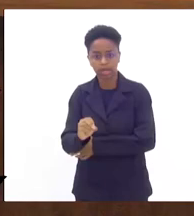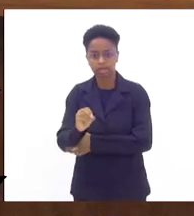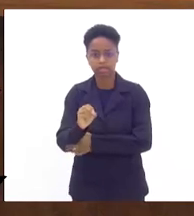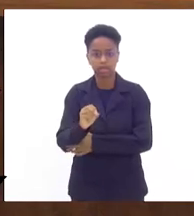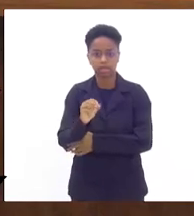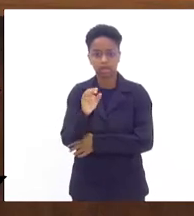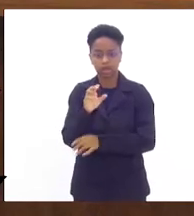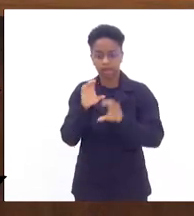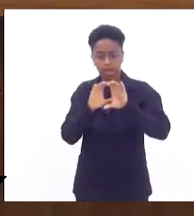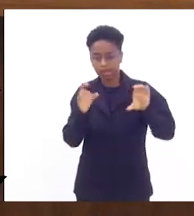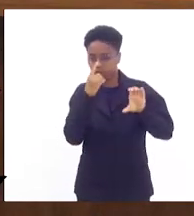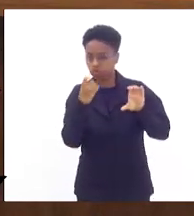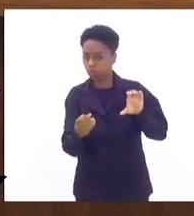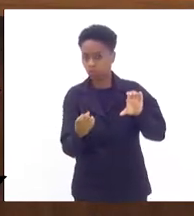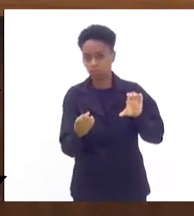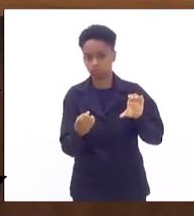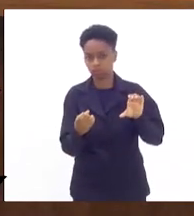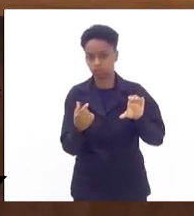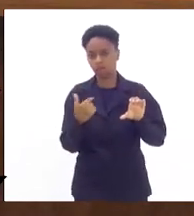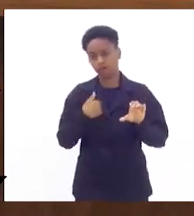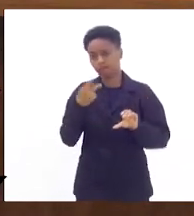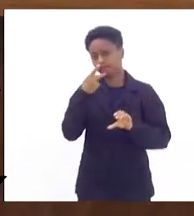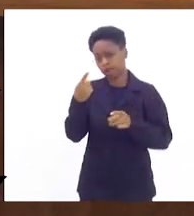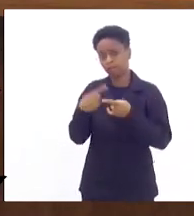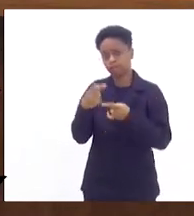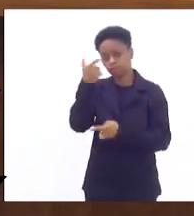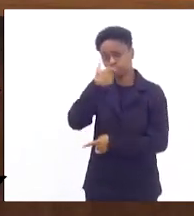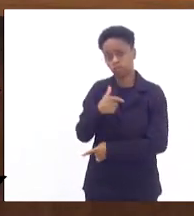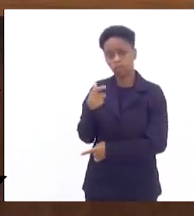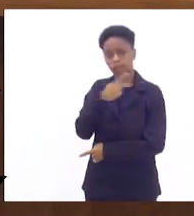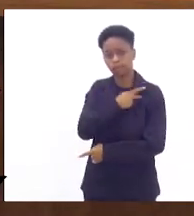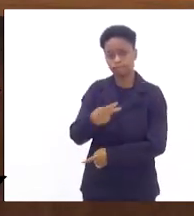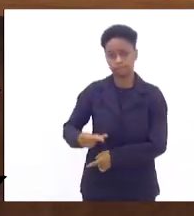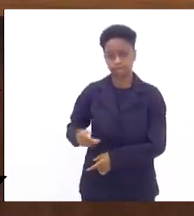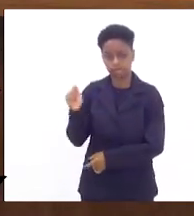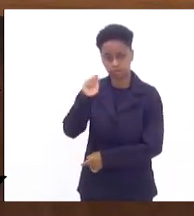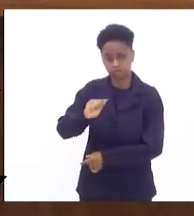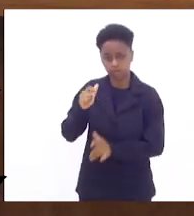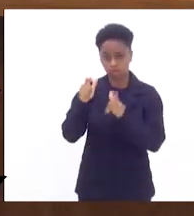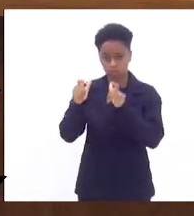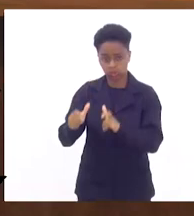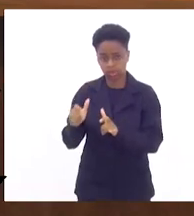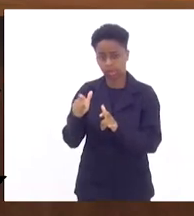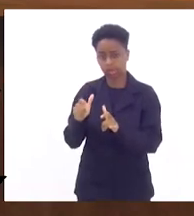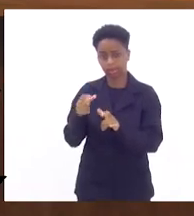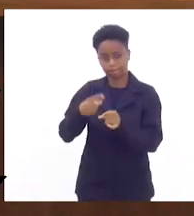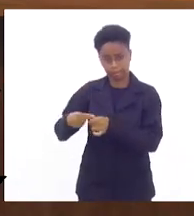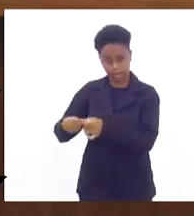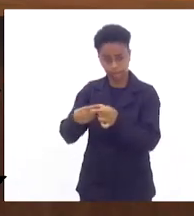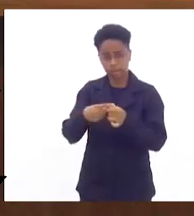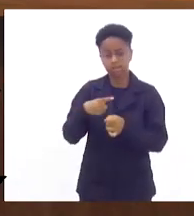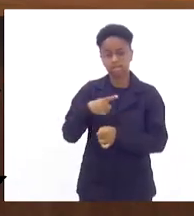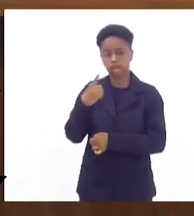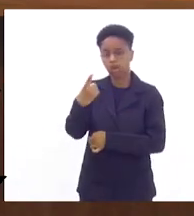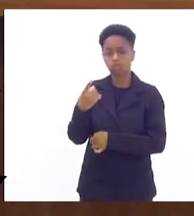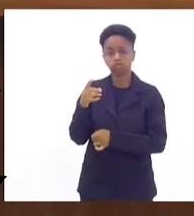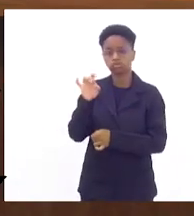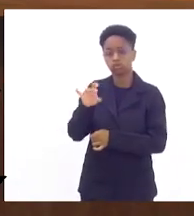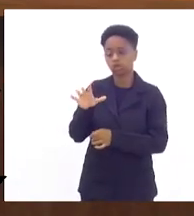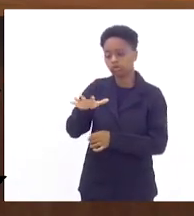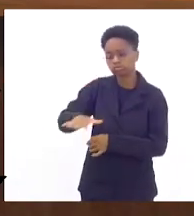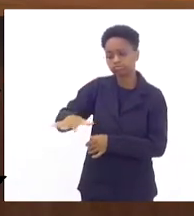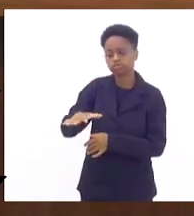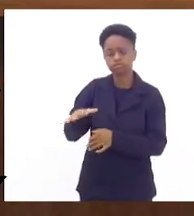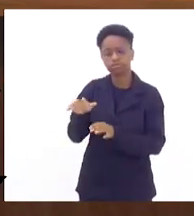de esgoto? Falo aqui, estou aqui com o presidente da Associação do Bairro da Glória. Meu município só tem uma estação de tratamento de